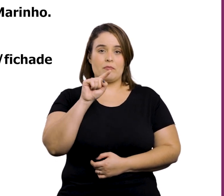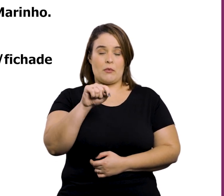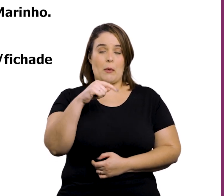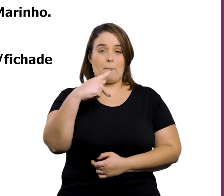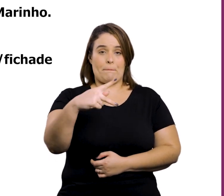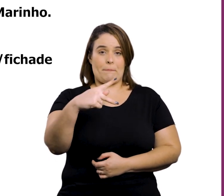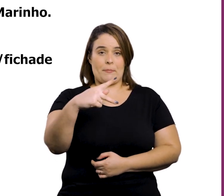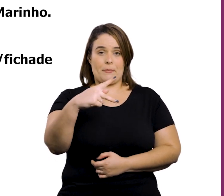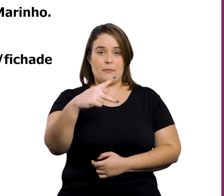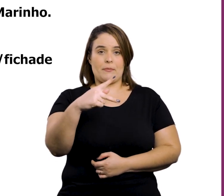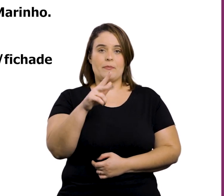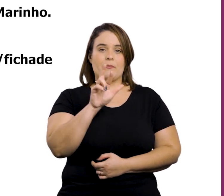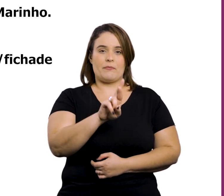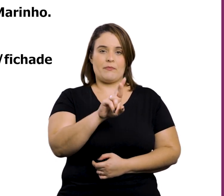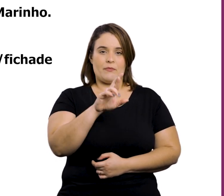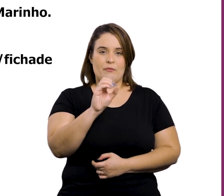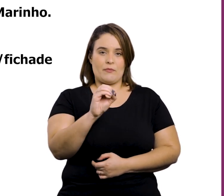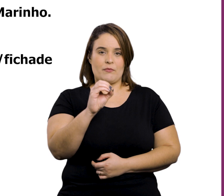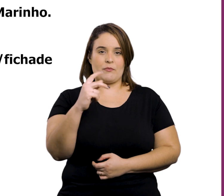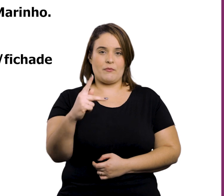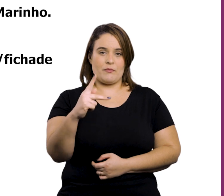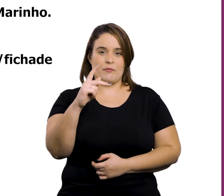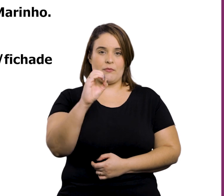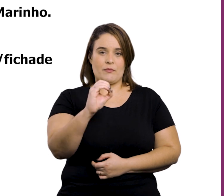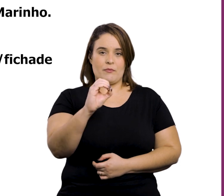ID P maiúsculo